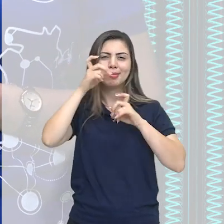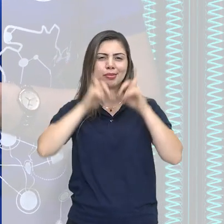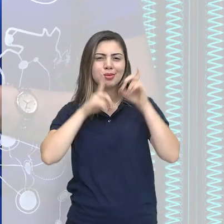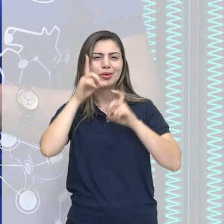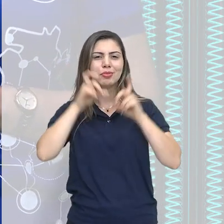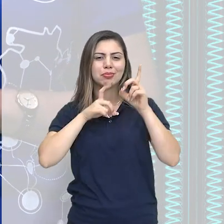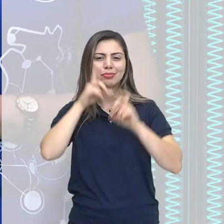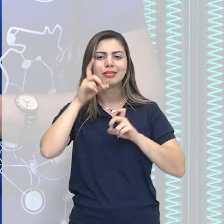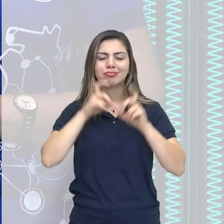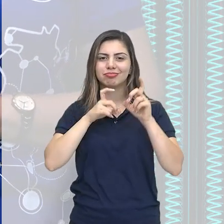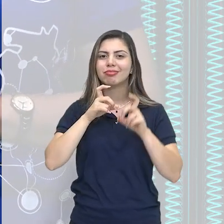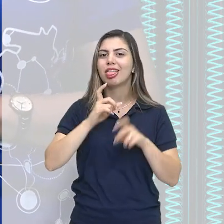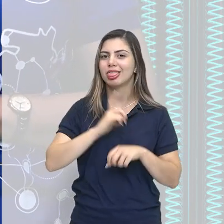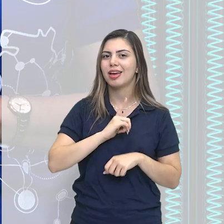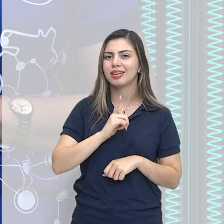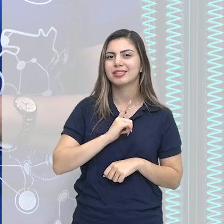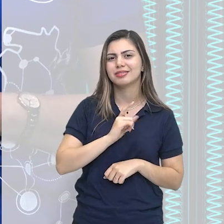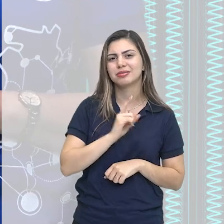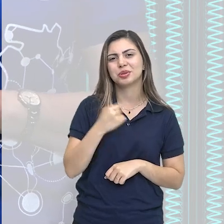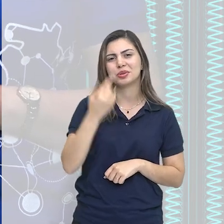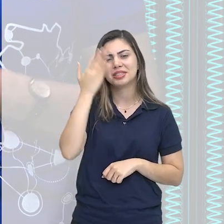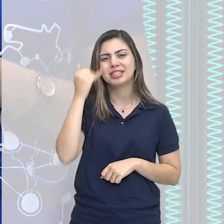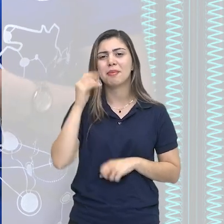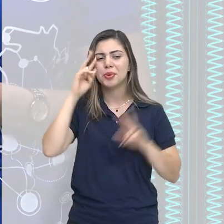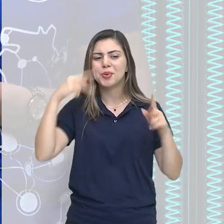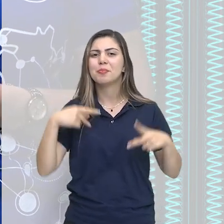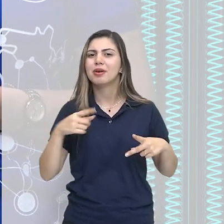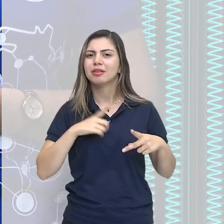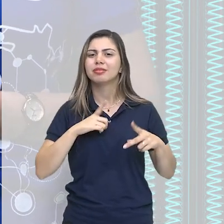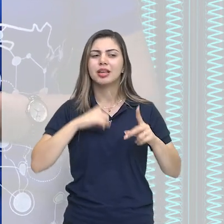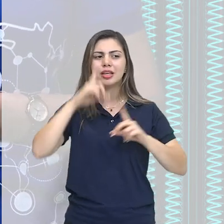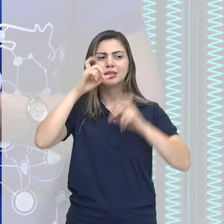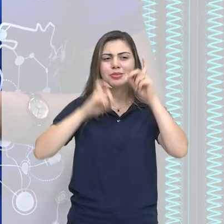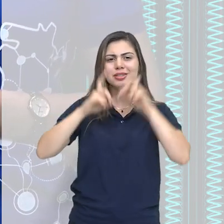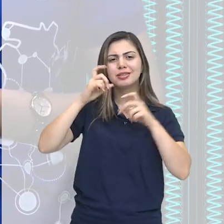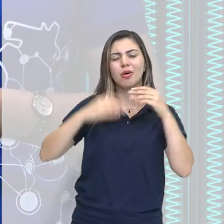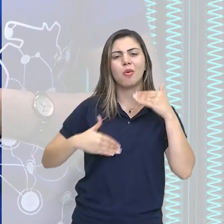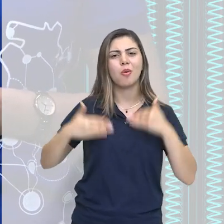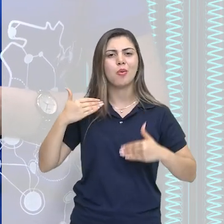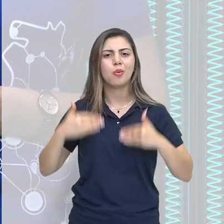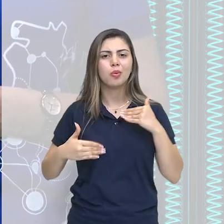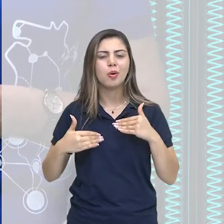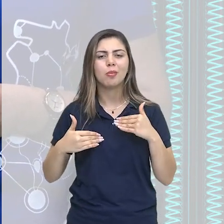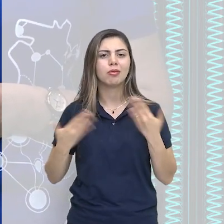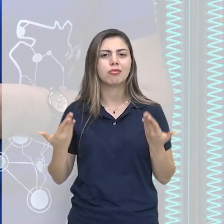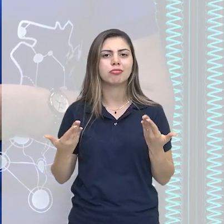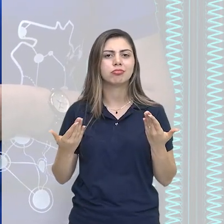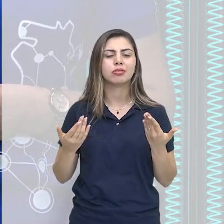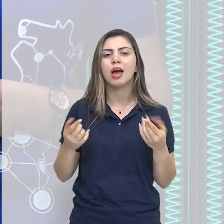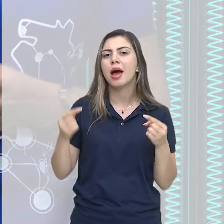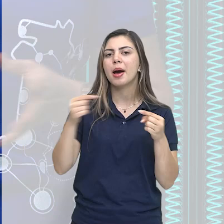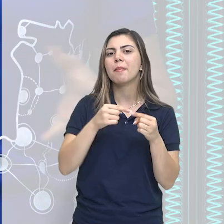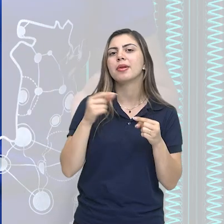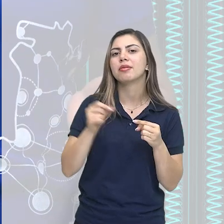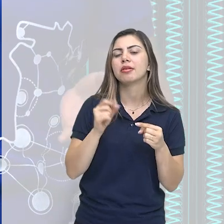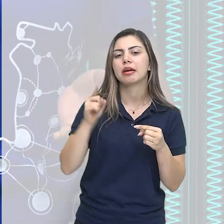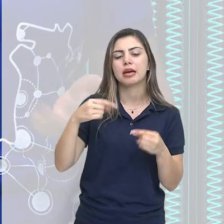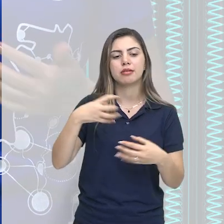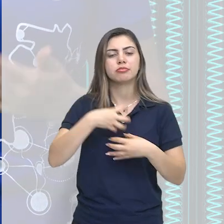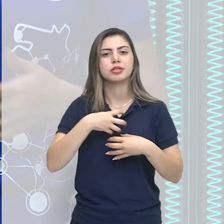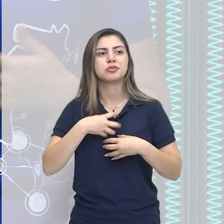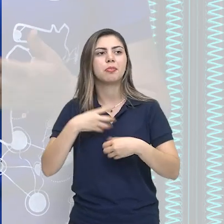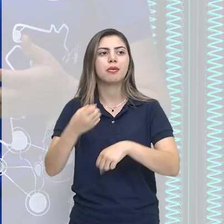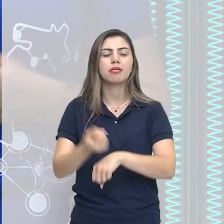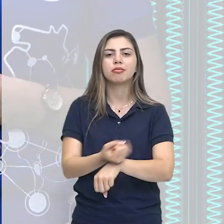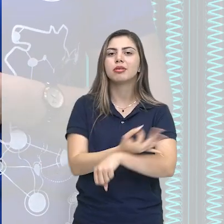bocas, fazemos expressões faciais, fazemos expressões corporais que indicam aí as nossas